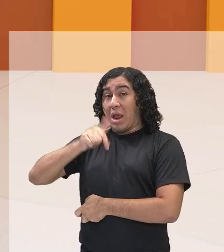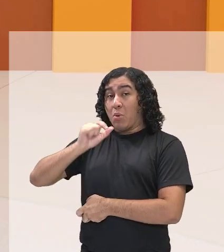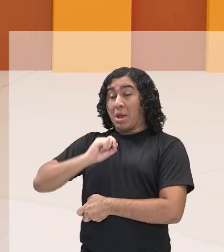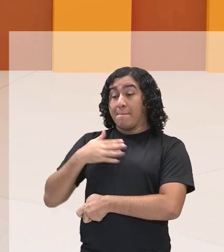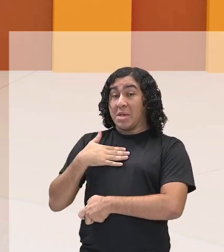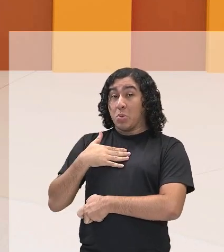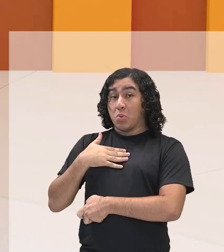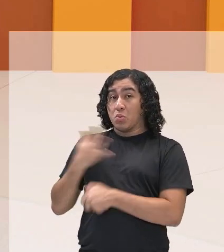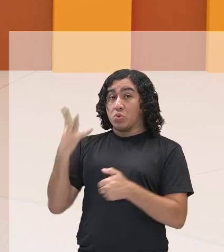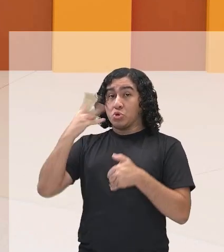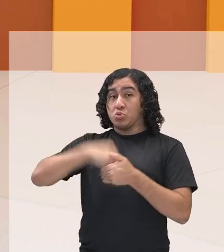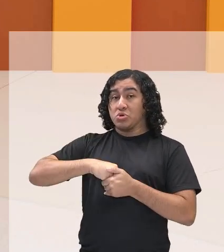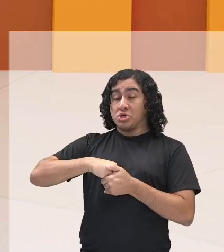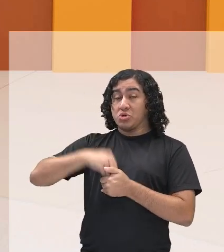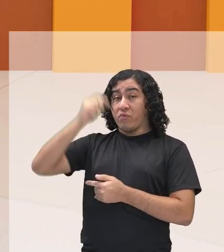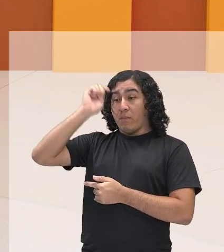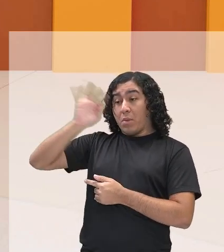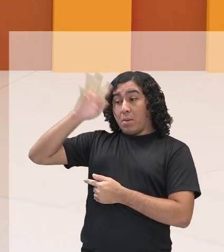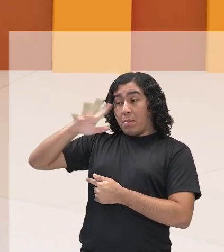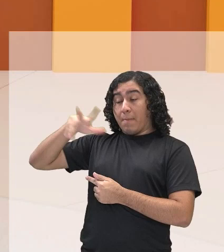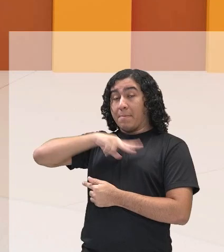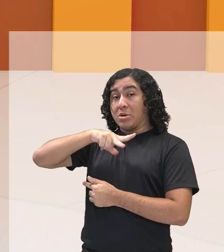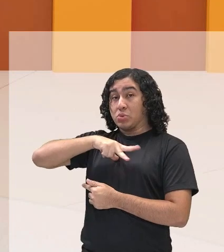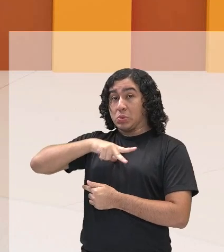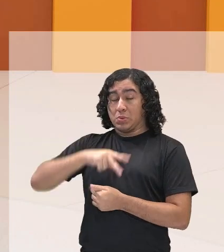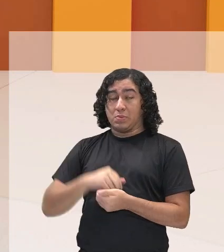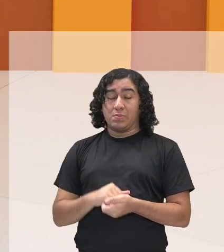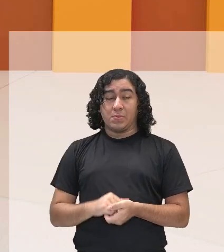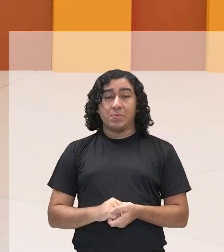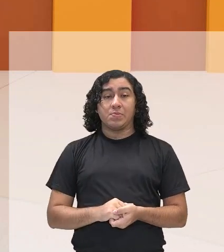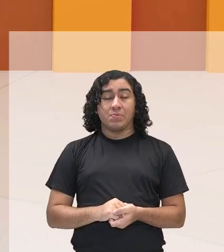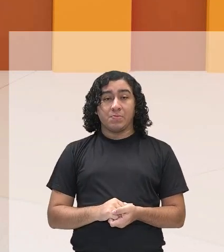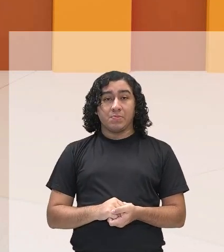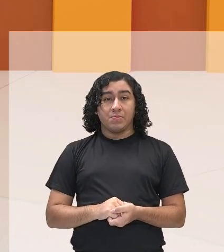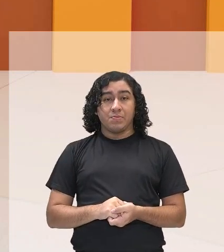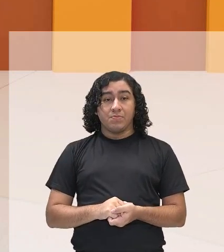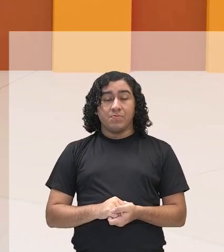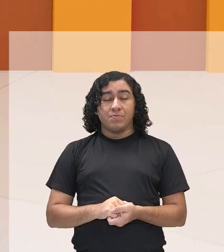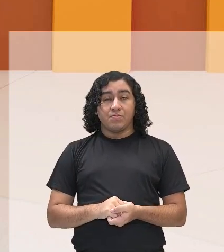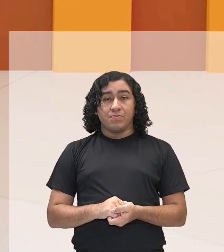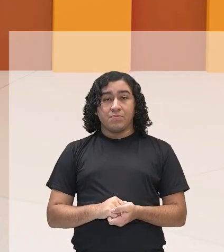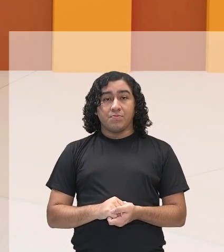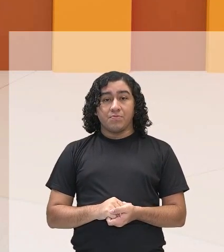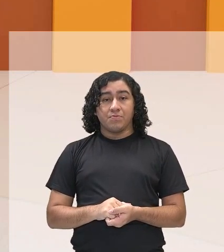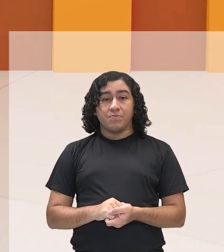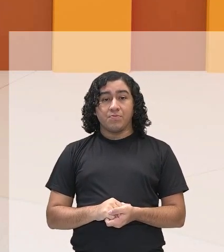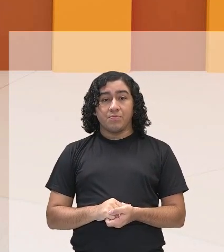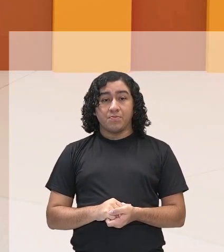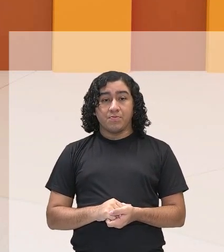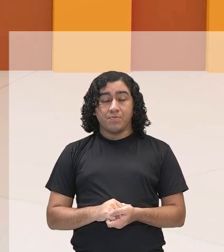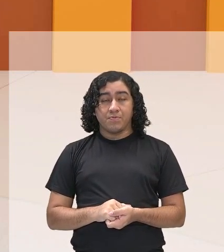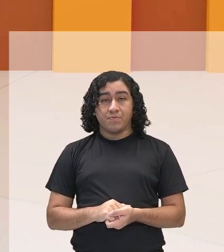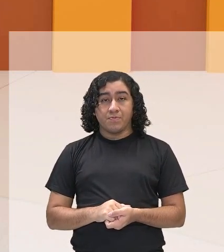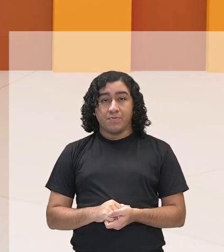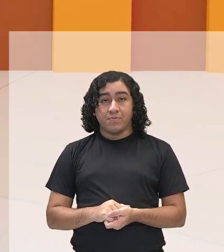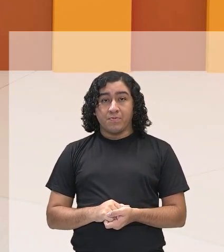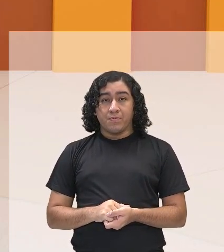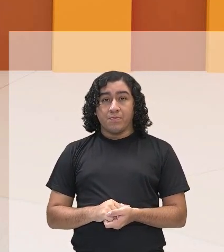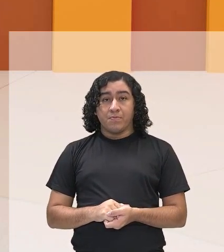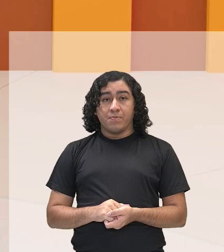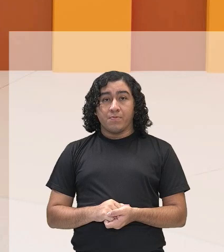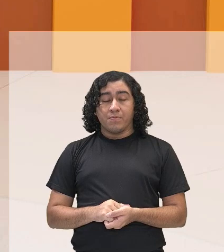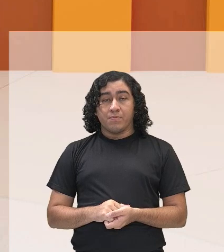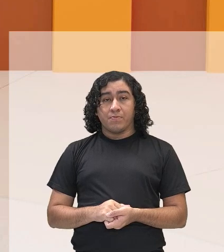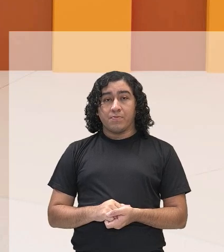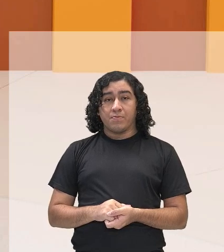meu. Tá bom? Então a valoração, ela é um ato subjetivo. Vamos ver mais para a gente entender melhor. O que